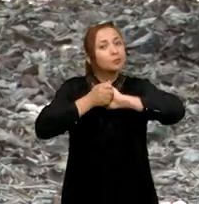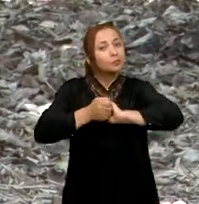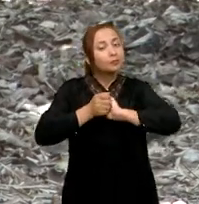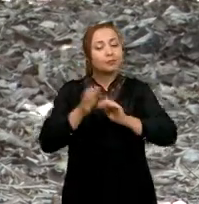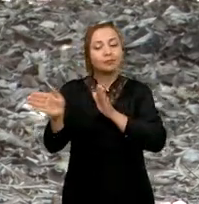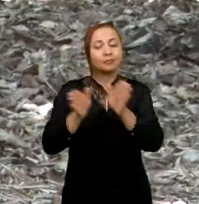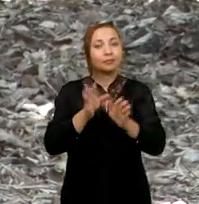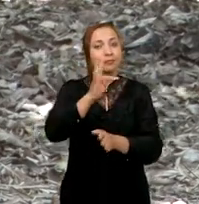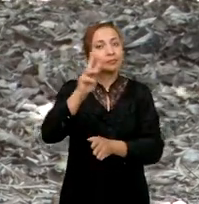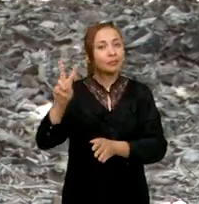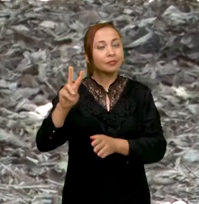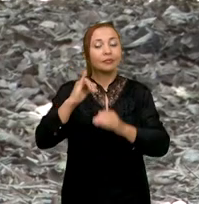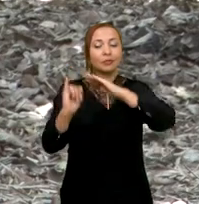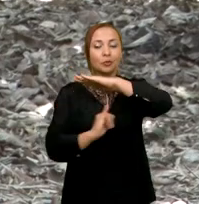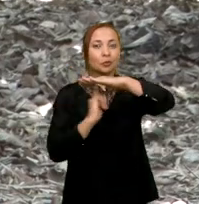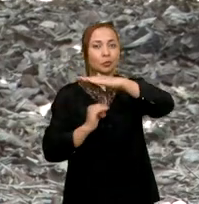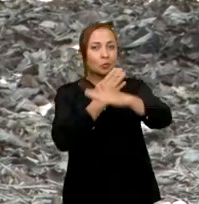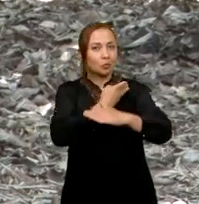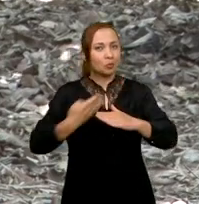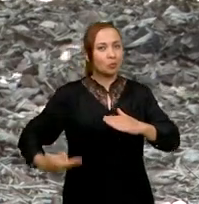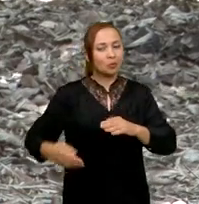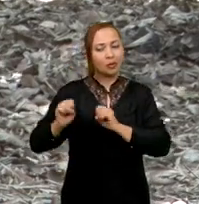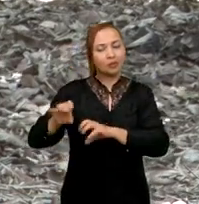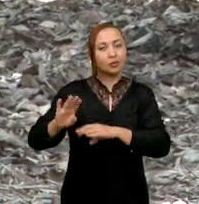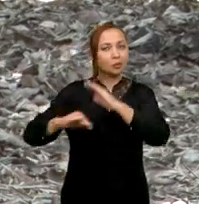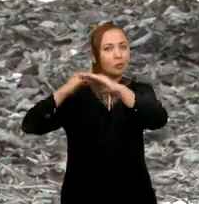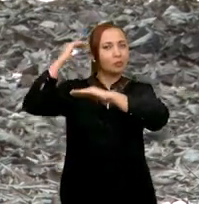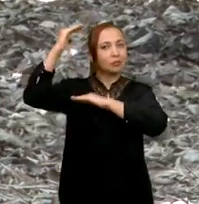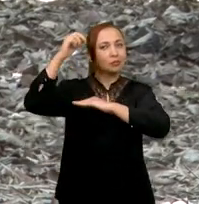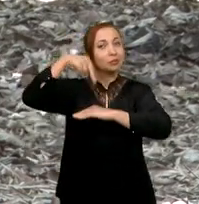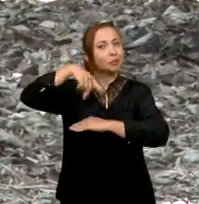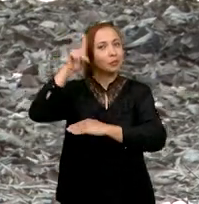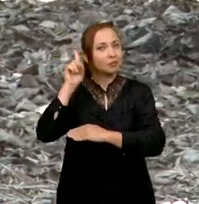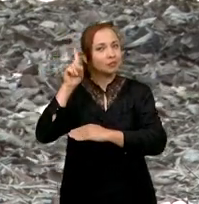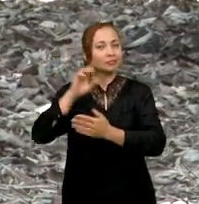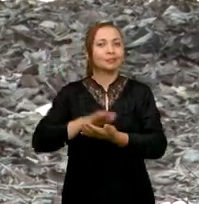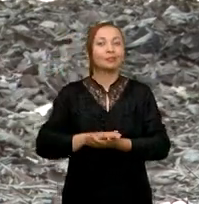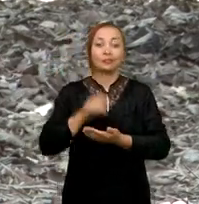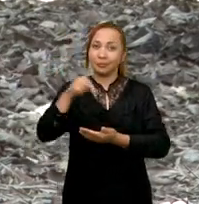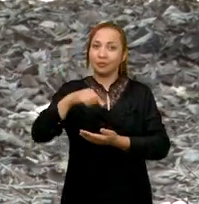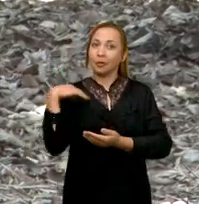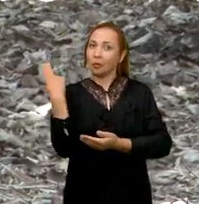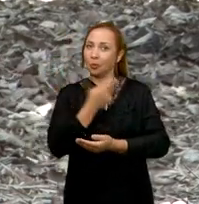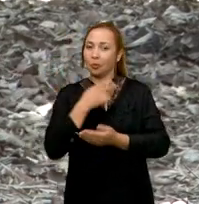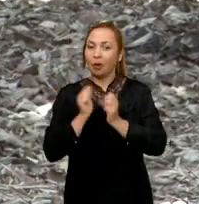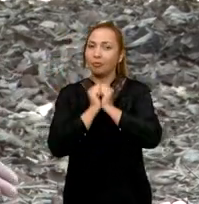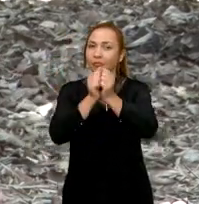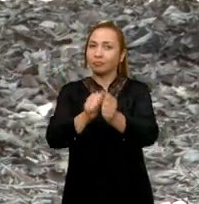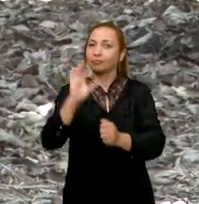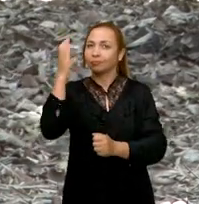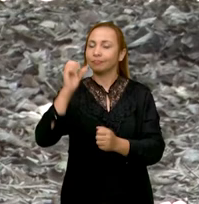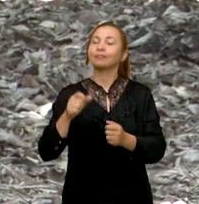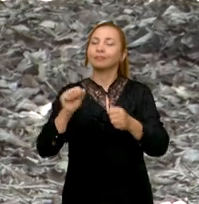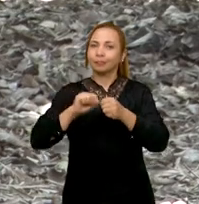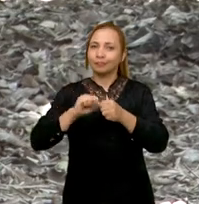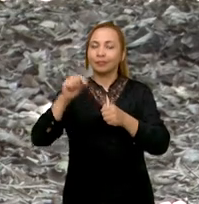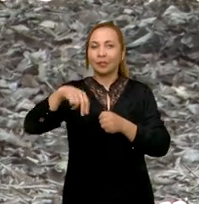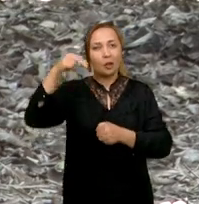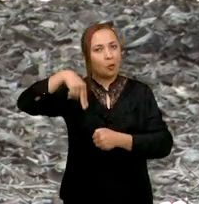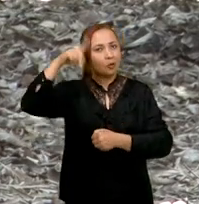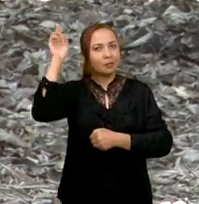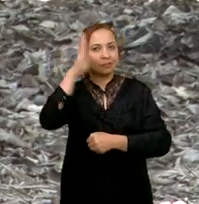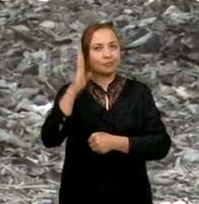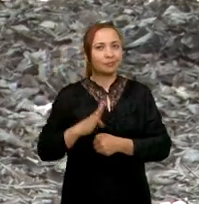parceria entre TVs e instituições públicas de ensino superior nordestinas. Aqui a gente acompanha a ciência produzida no